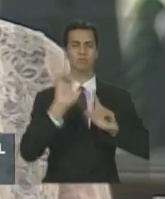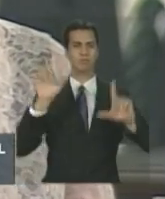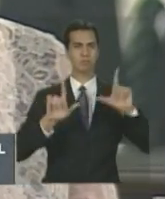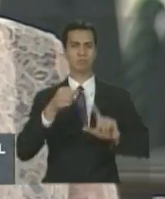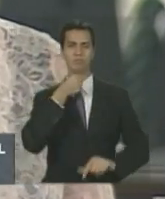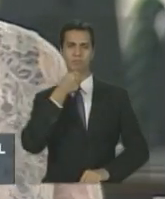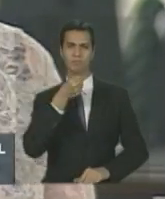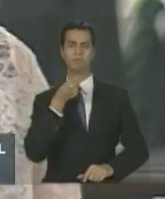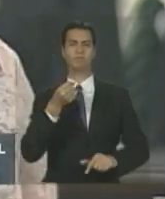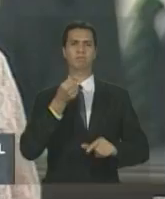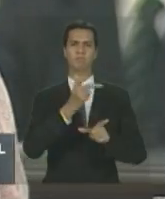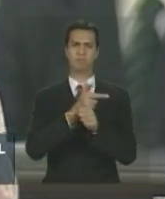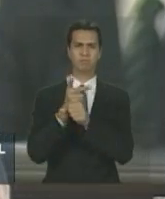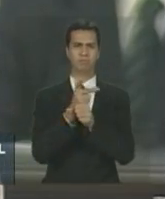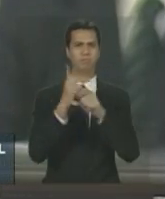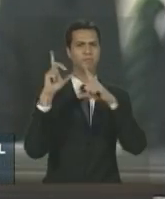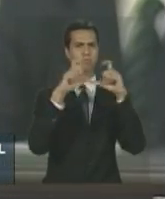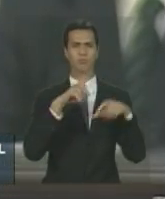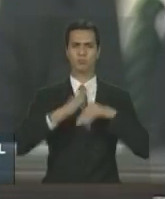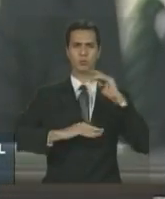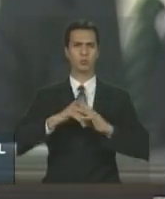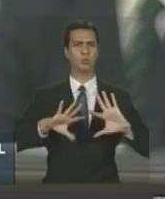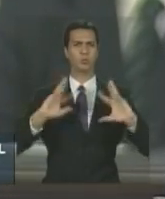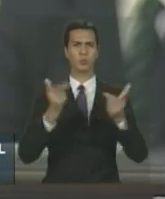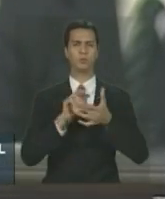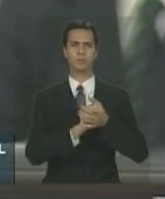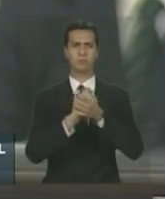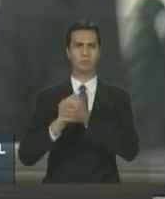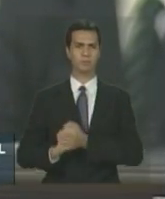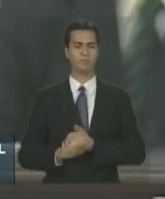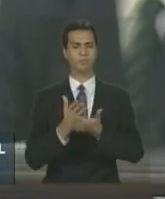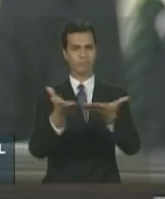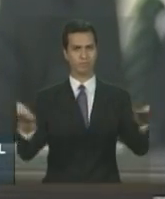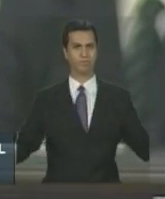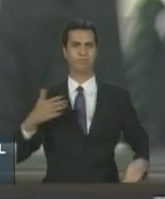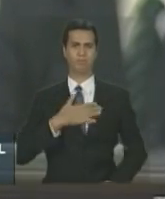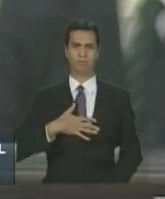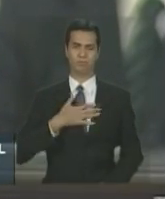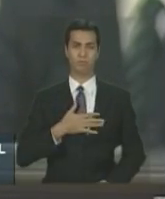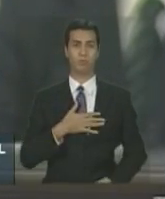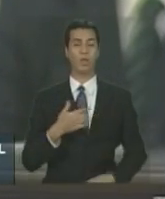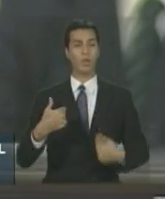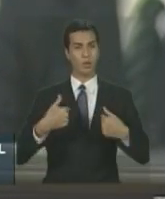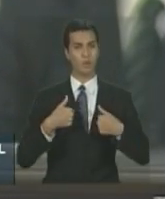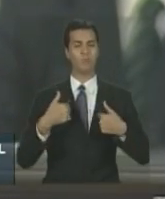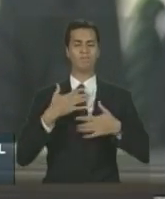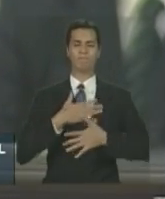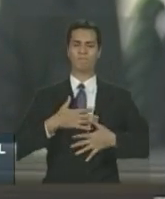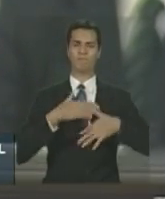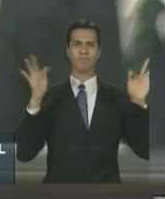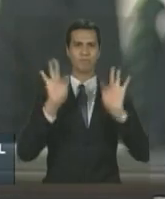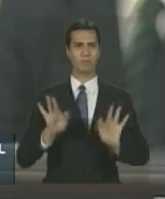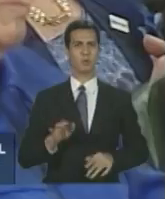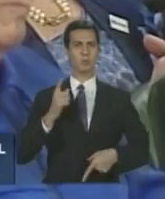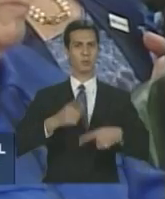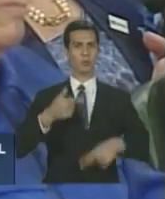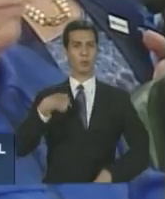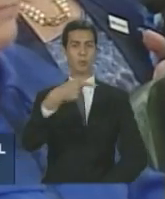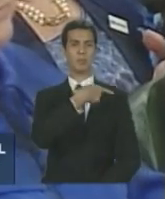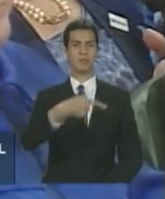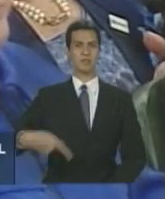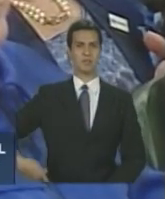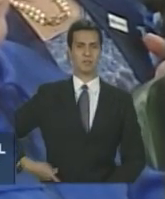sinto extremamente honrada de participar pela segunda vez na condição de presidenta da